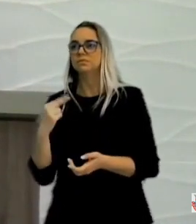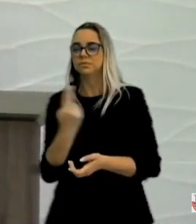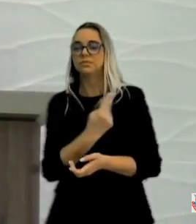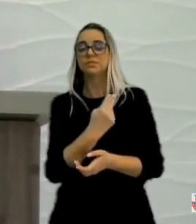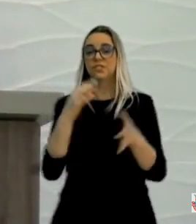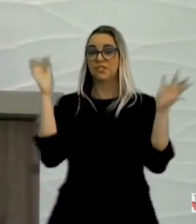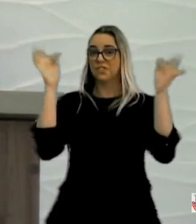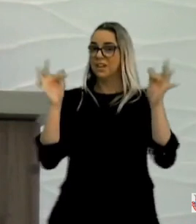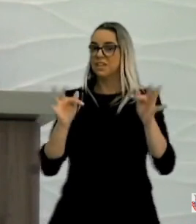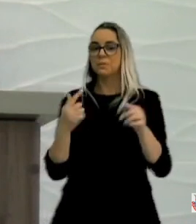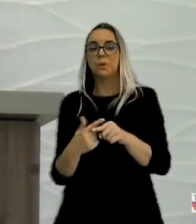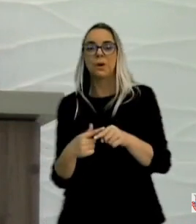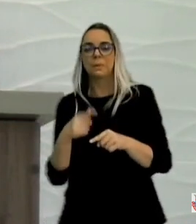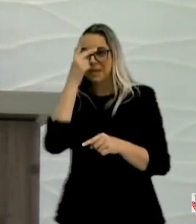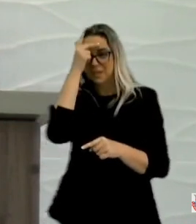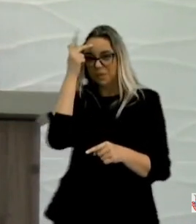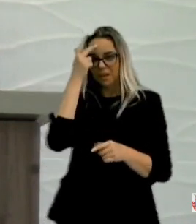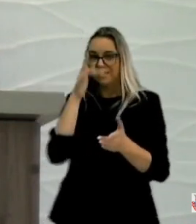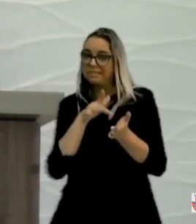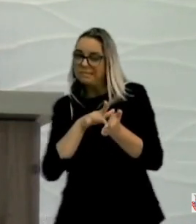porque ninguém engana mais ninguém.